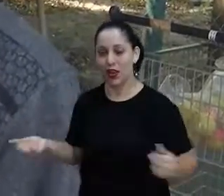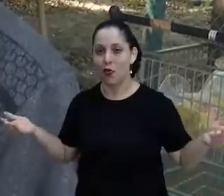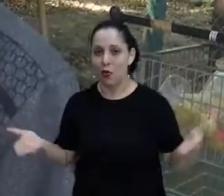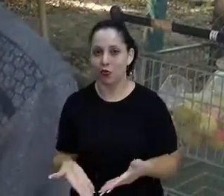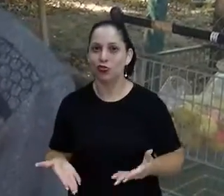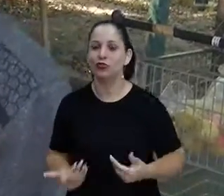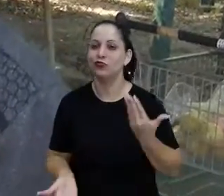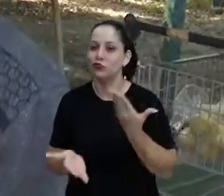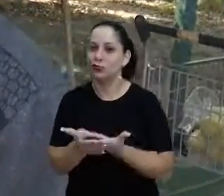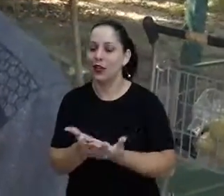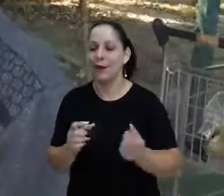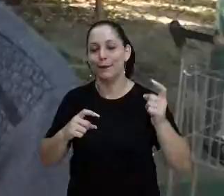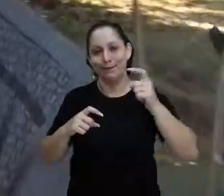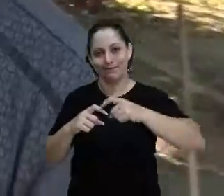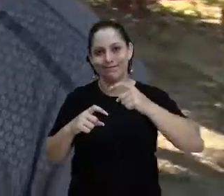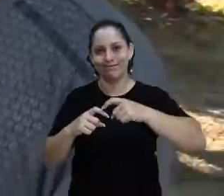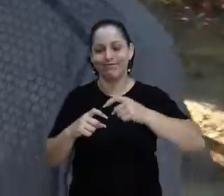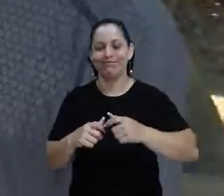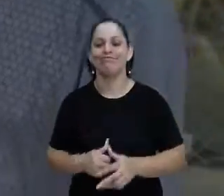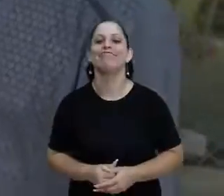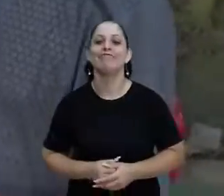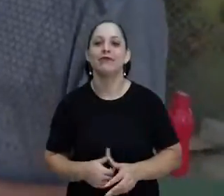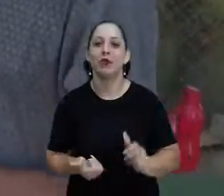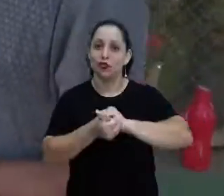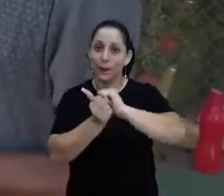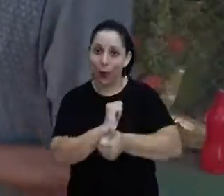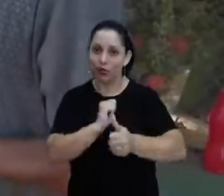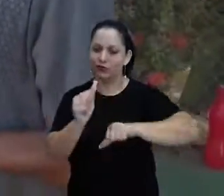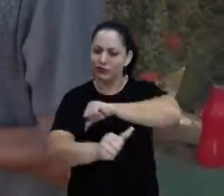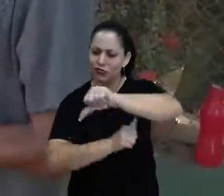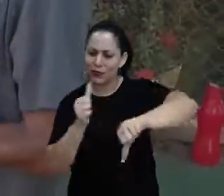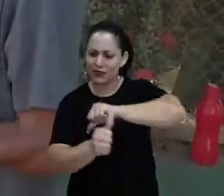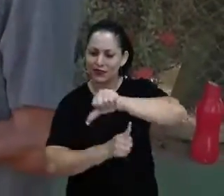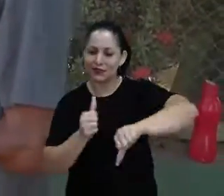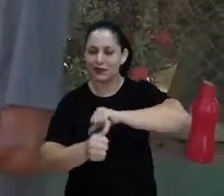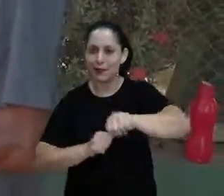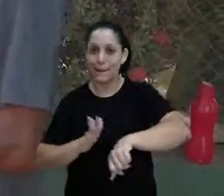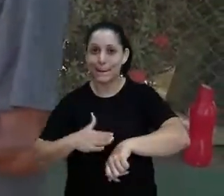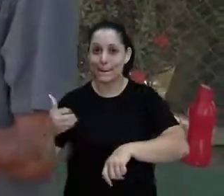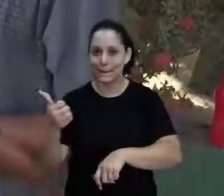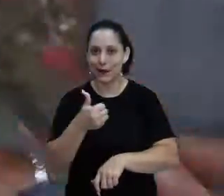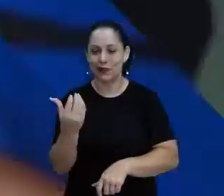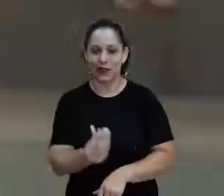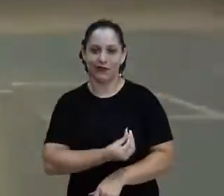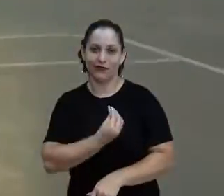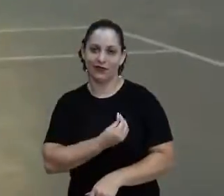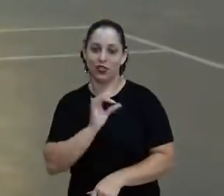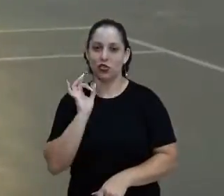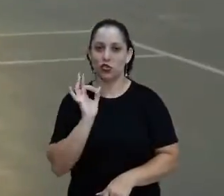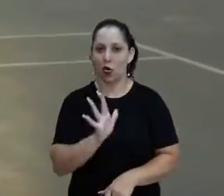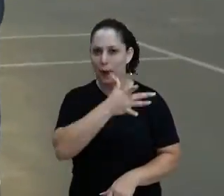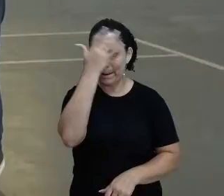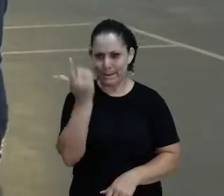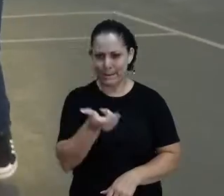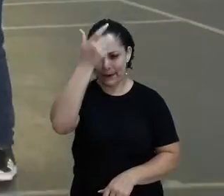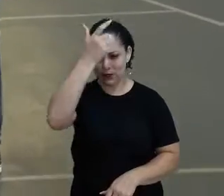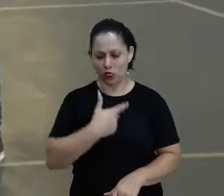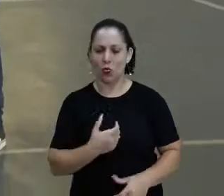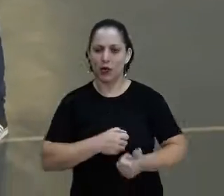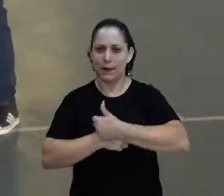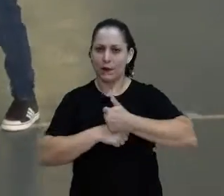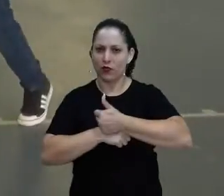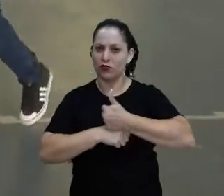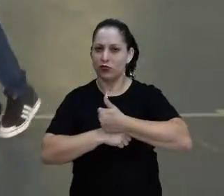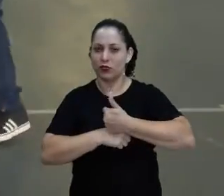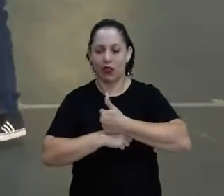medicina. Então, o esporte e a transformação do esporte na nossa vida, né? Não só da gente enquanto profissional, né, que trabalha